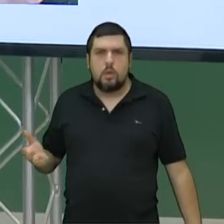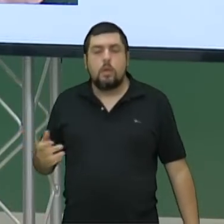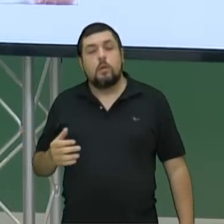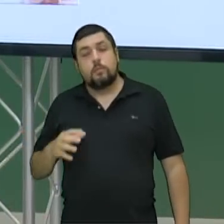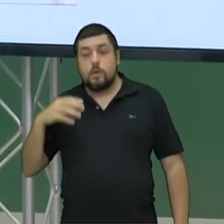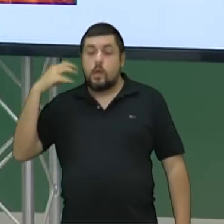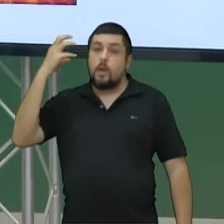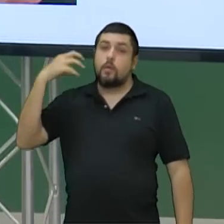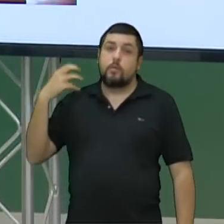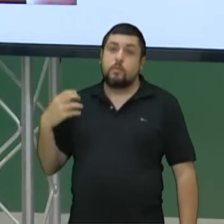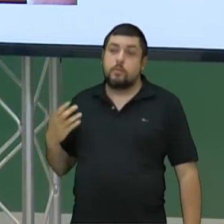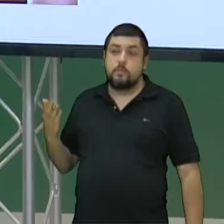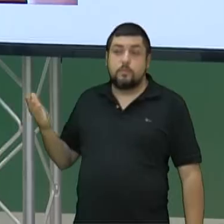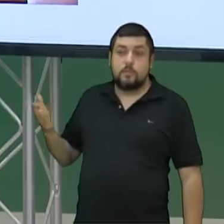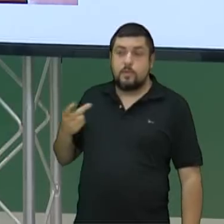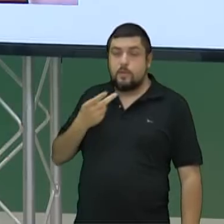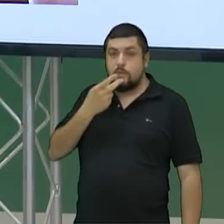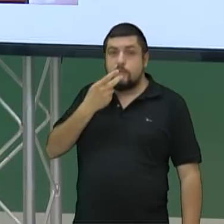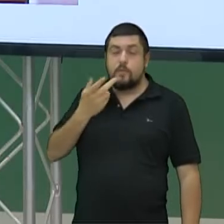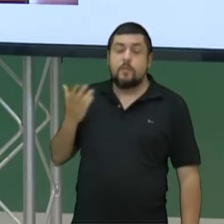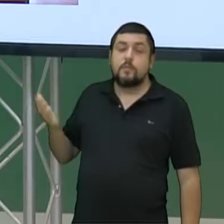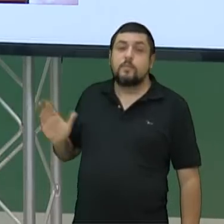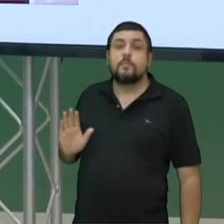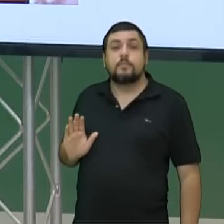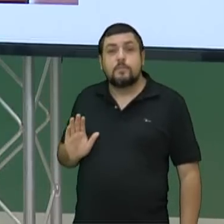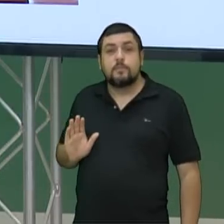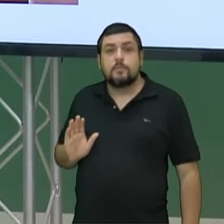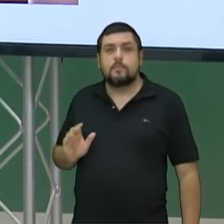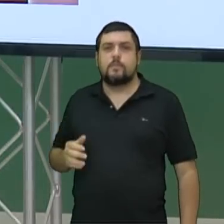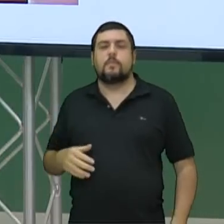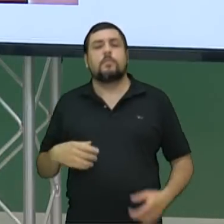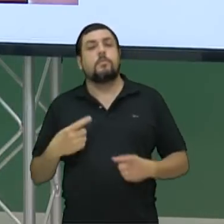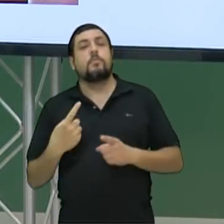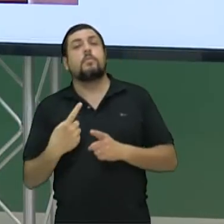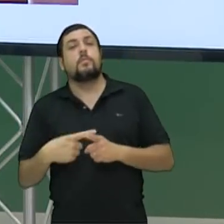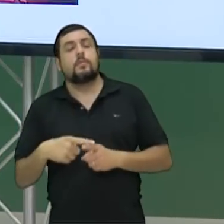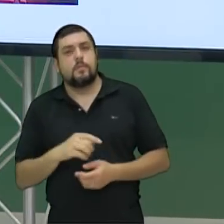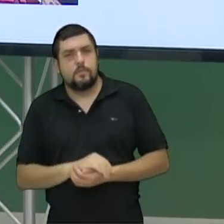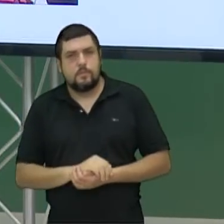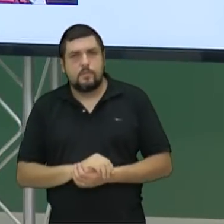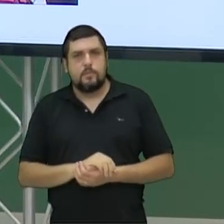que está dizendo isso. Certo? Pelo seguinte.